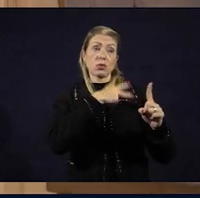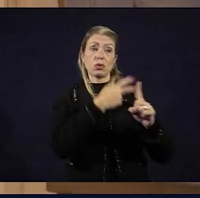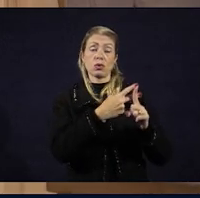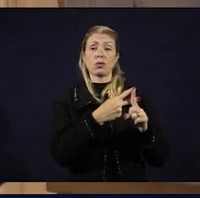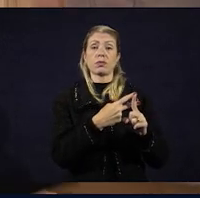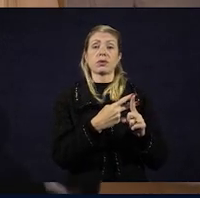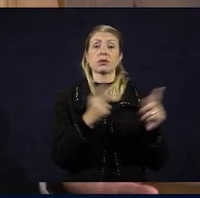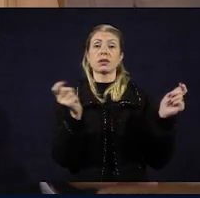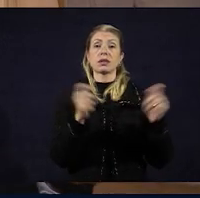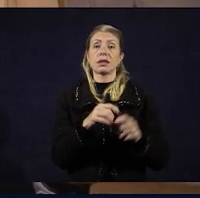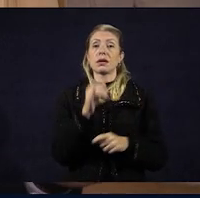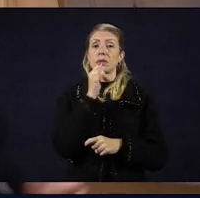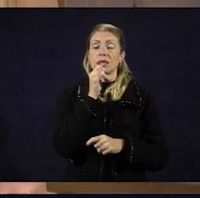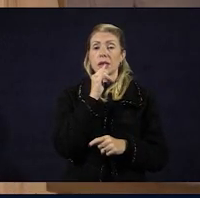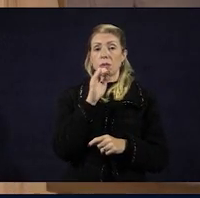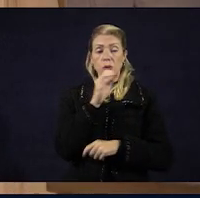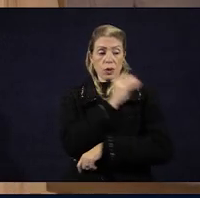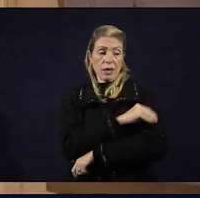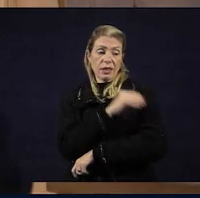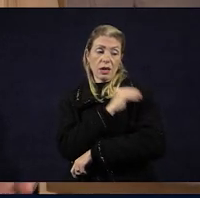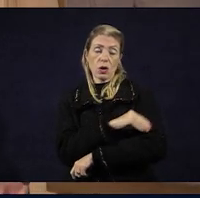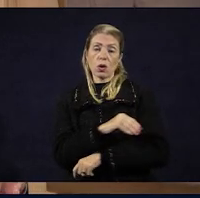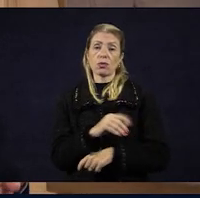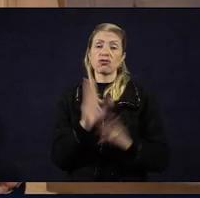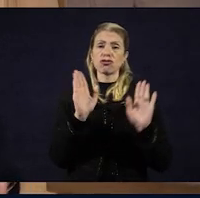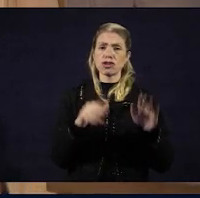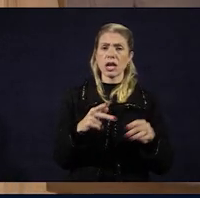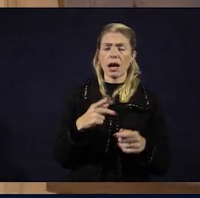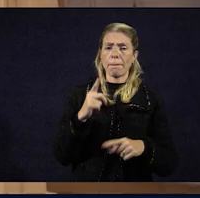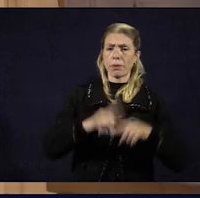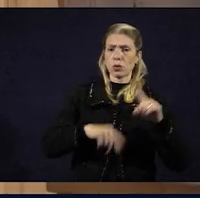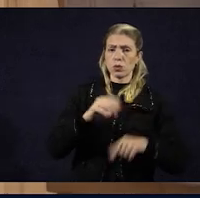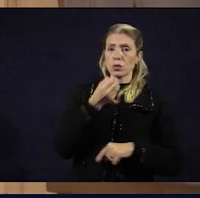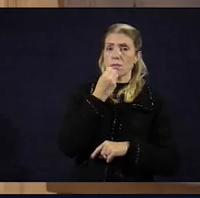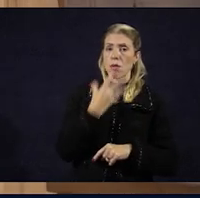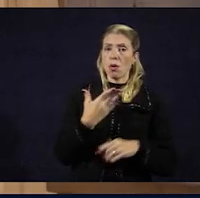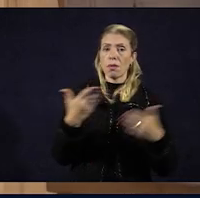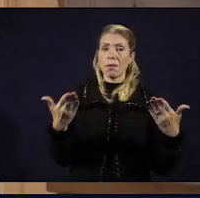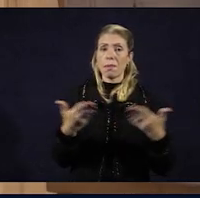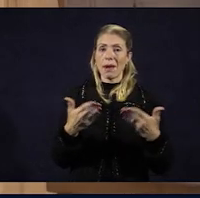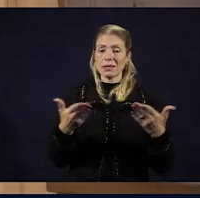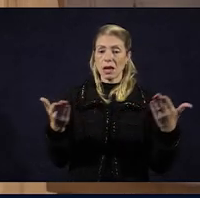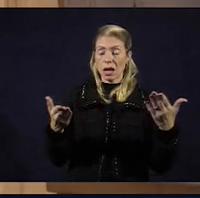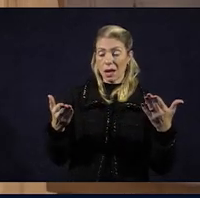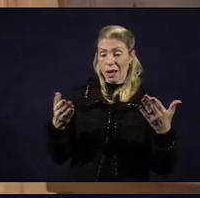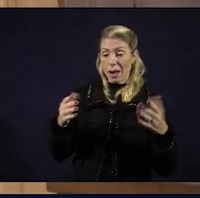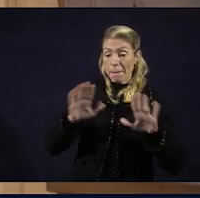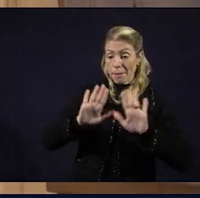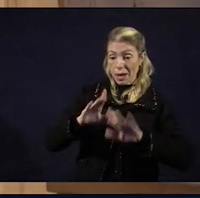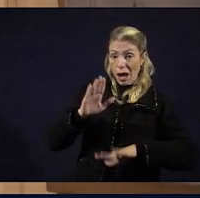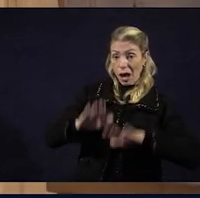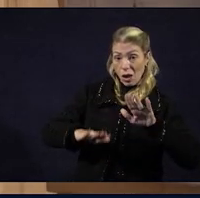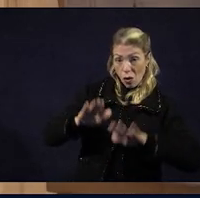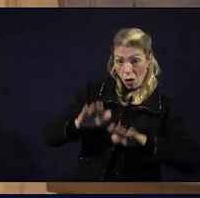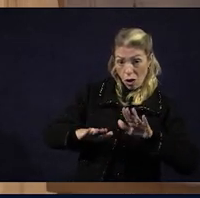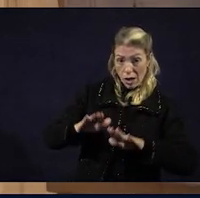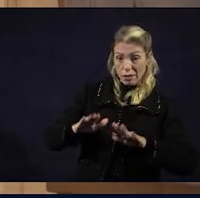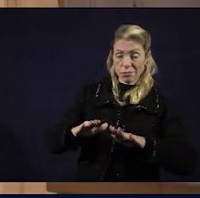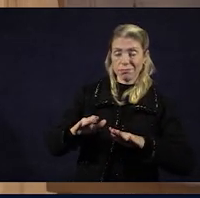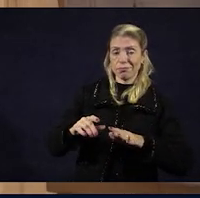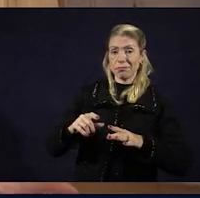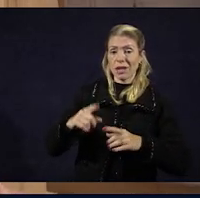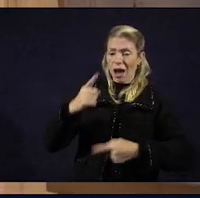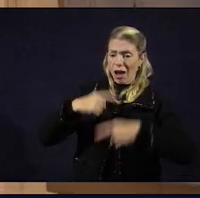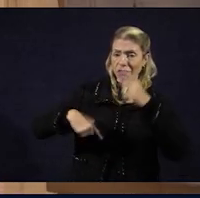de primeira geração já é um produto Premium Aí você pega um combustível avançado aí você tem então hoje o problema do Brasil não é